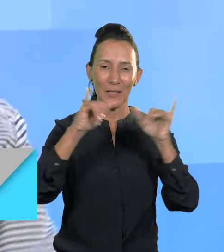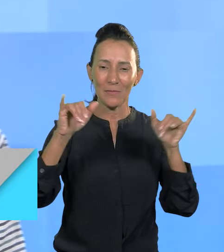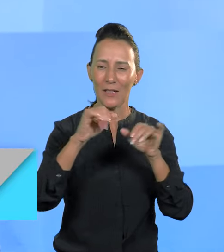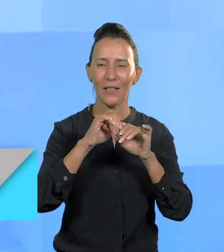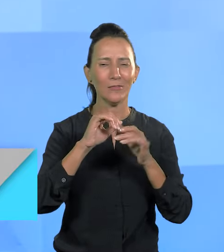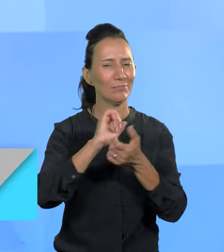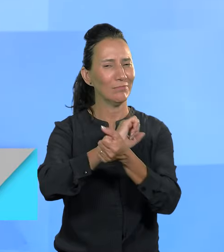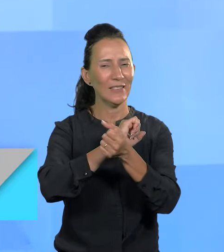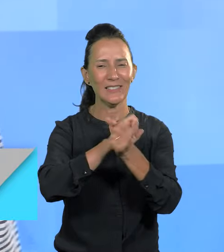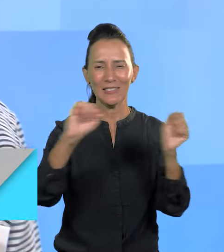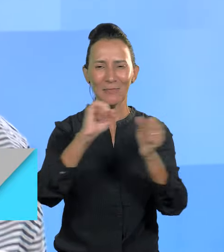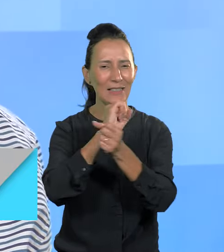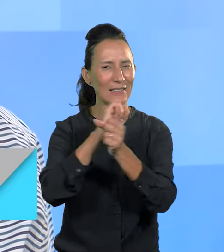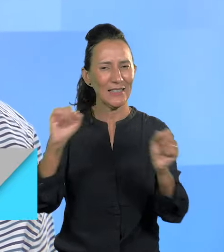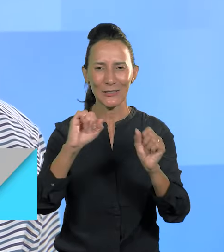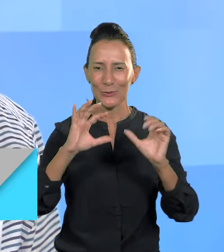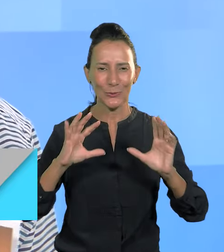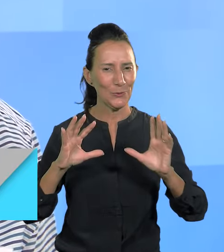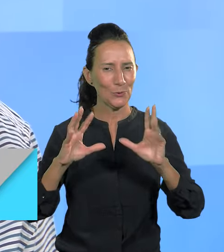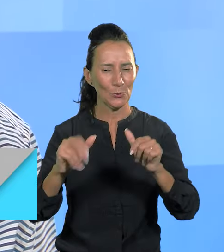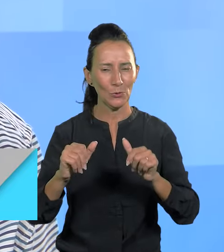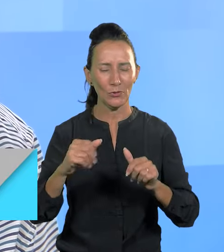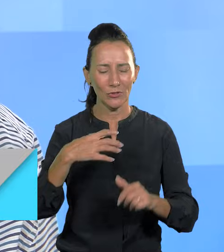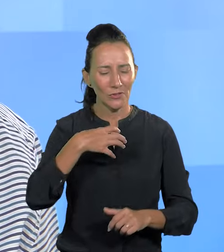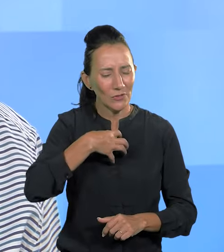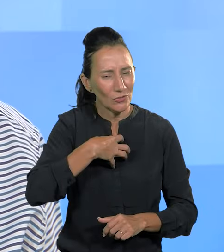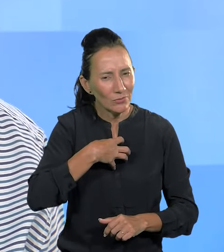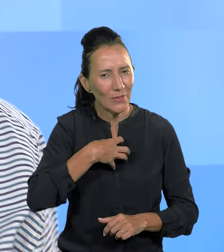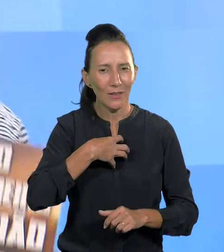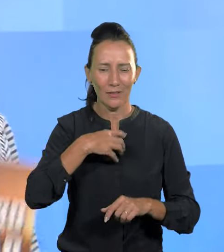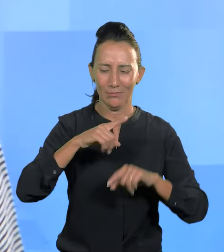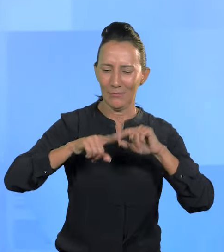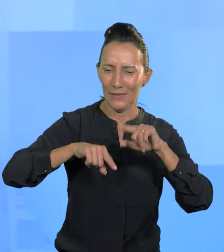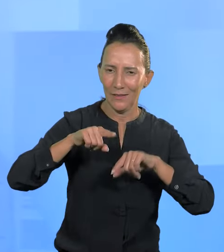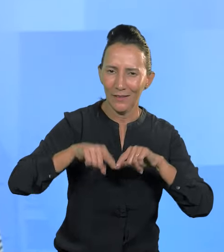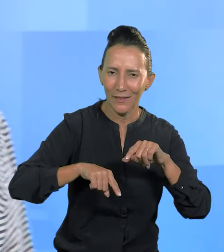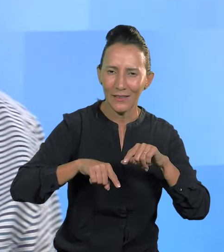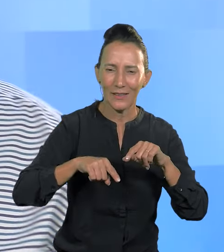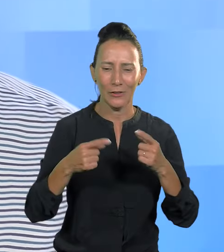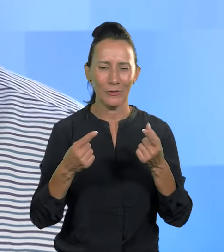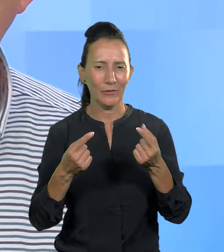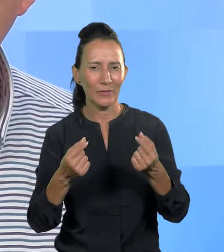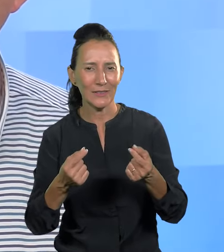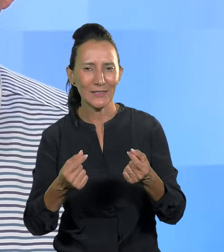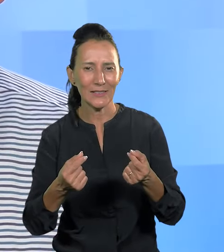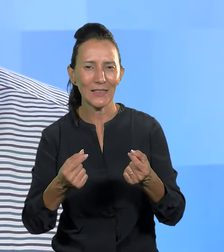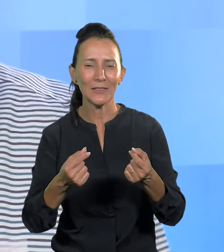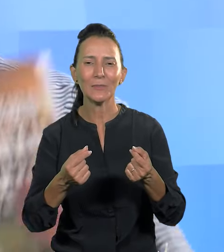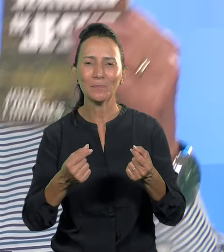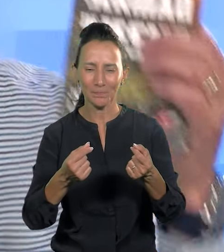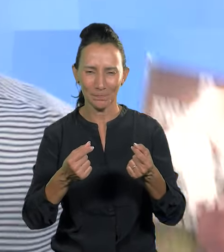proclamando libertação em todas as áreas da vida, emocional, material,